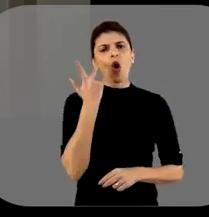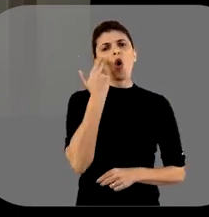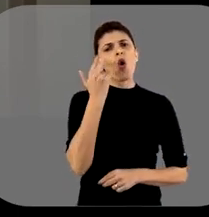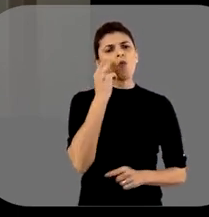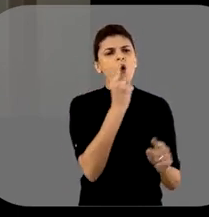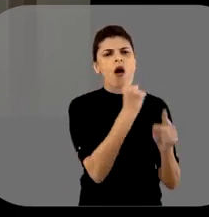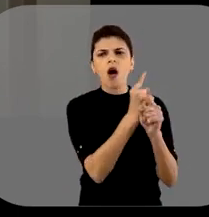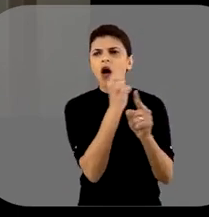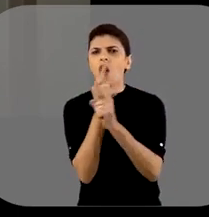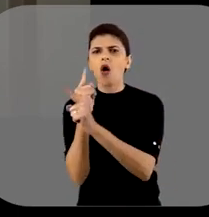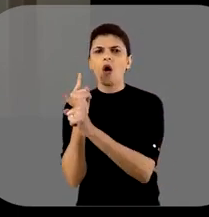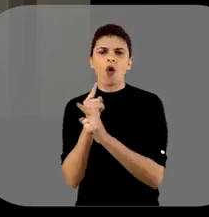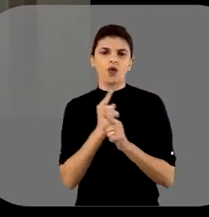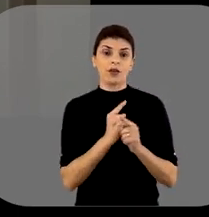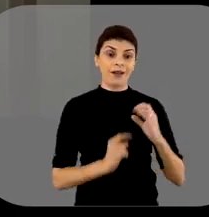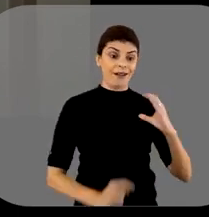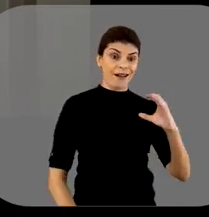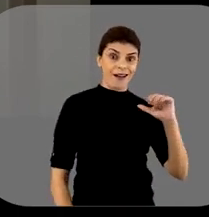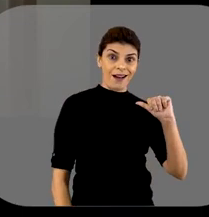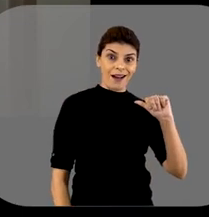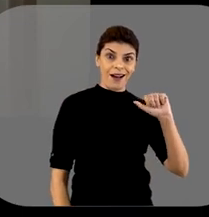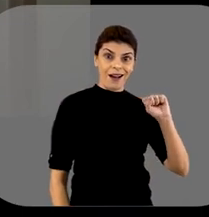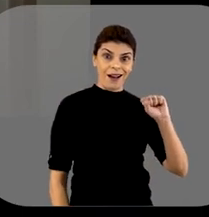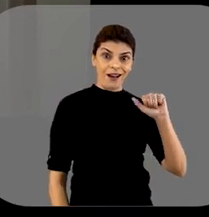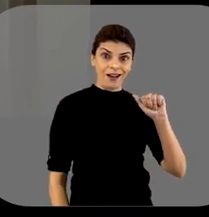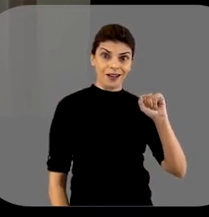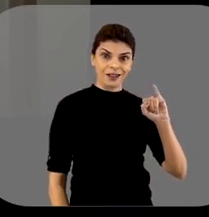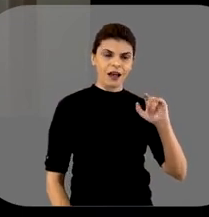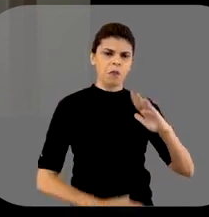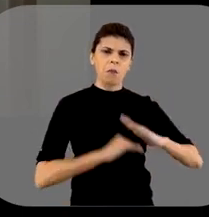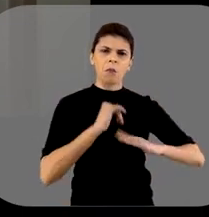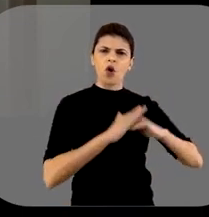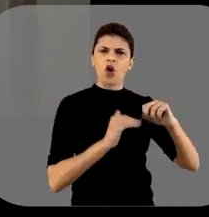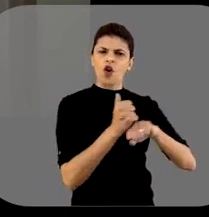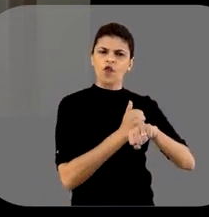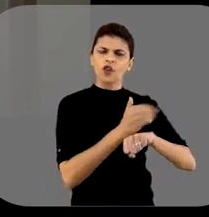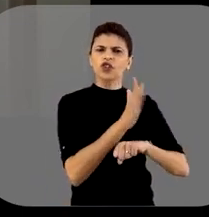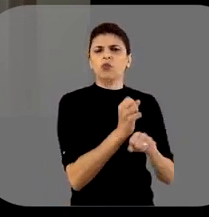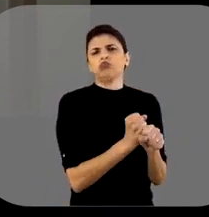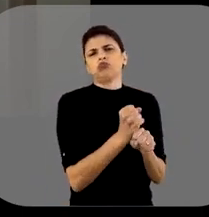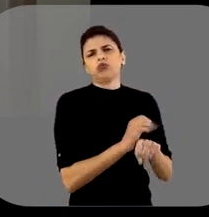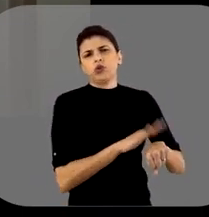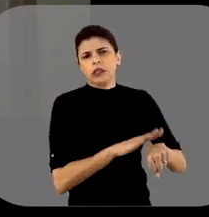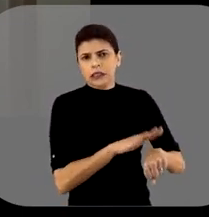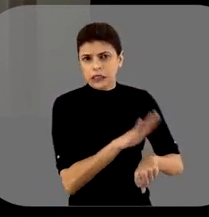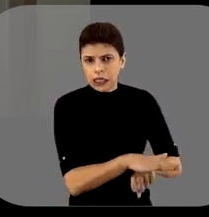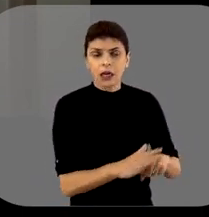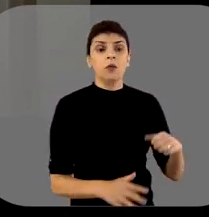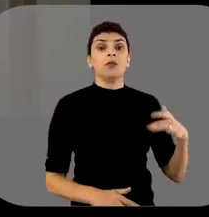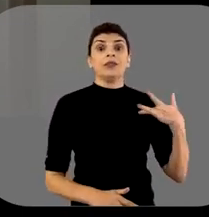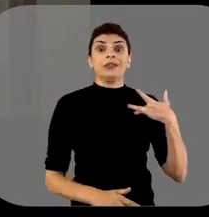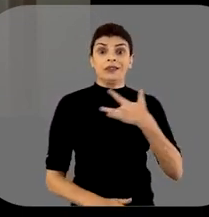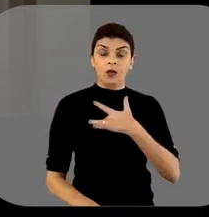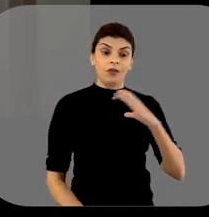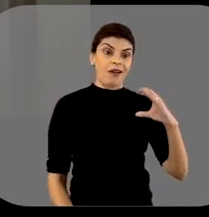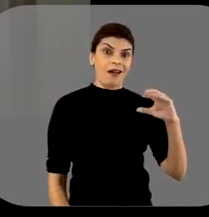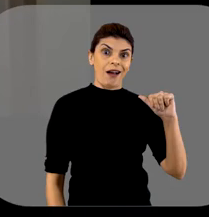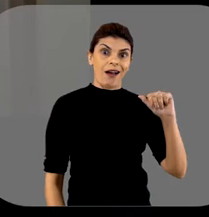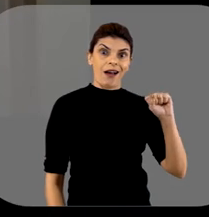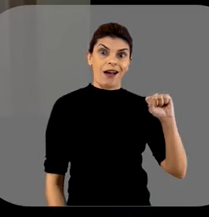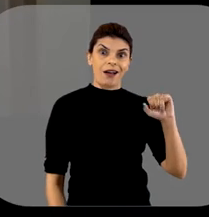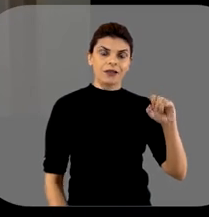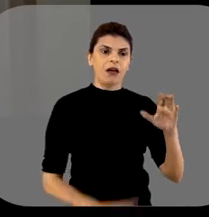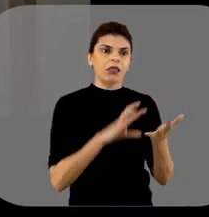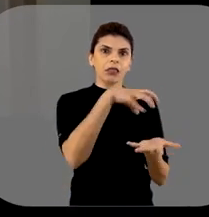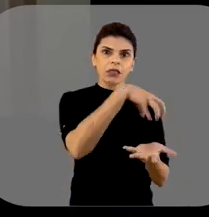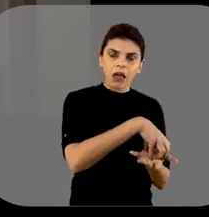comum você encontrar na CASAI profissionais que estão há muito tempo lá, na direção da CASAI, na atenção à saúde da CASAI, do que você encontrar